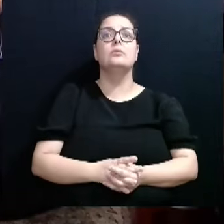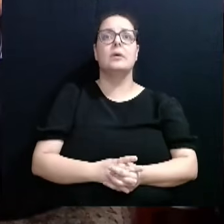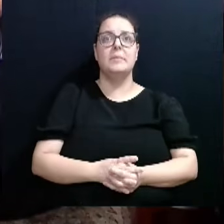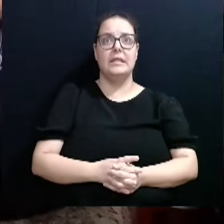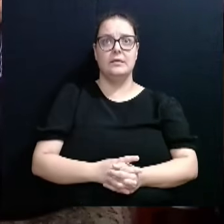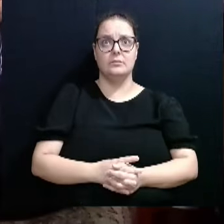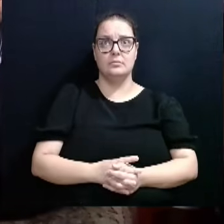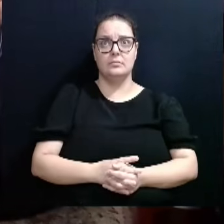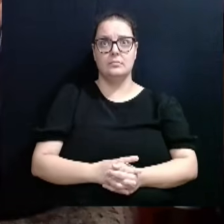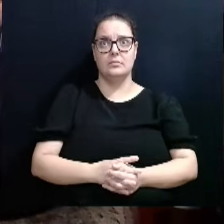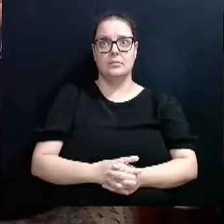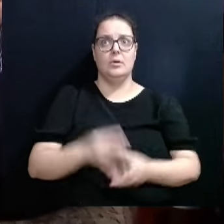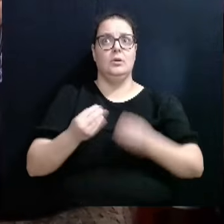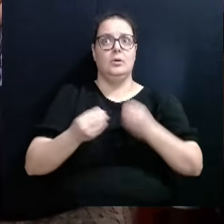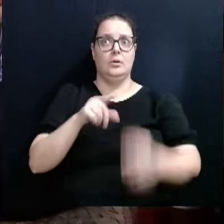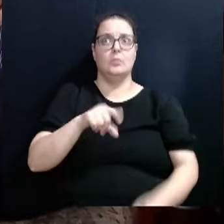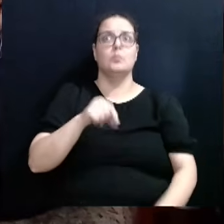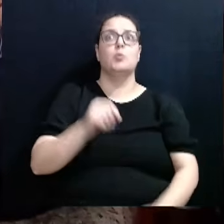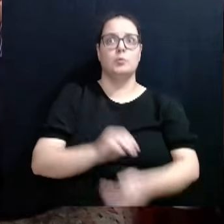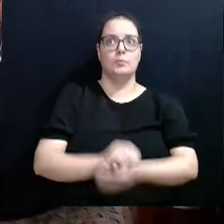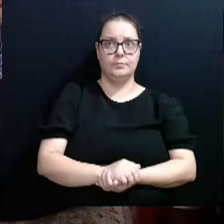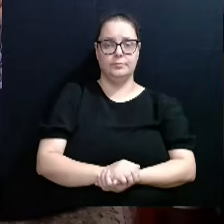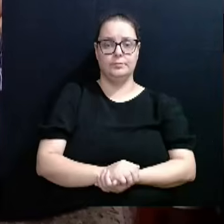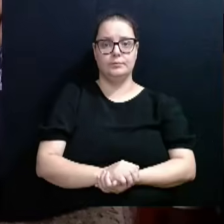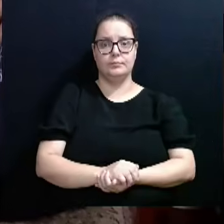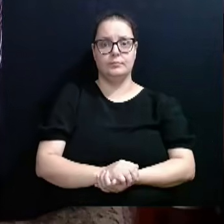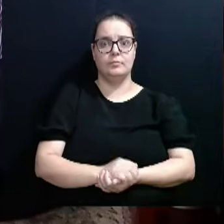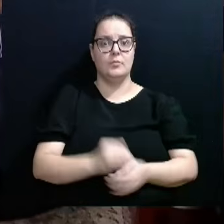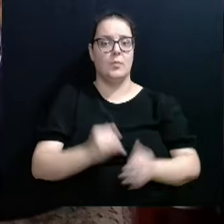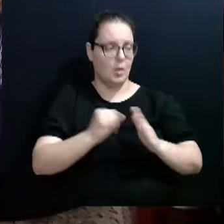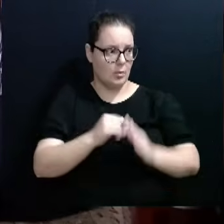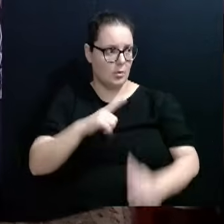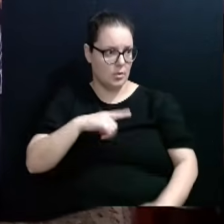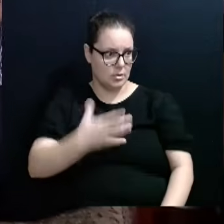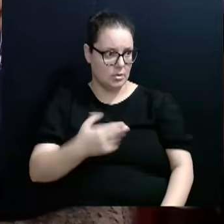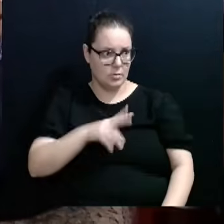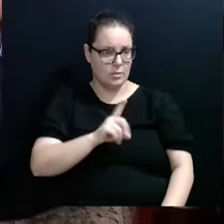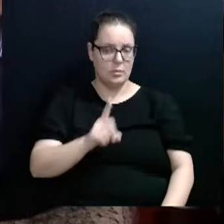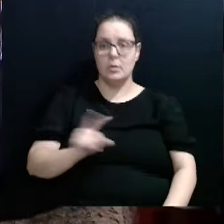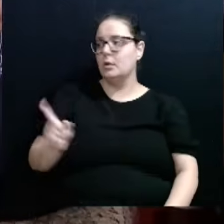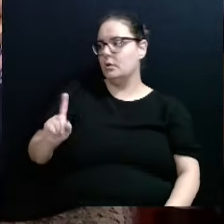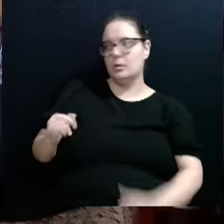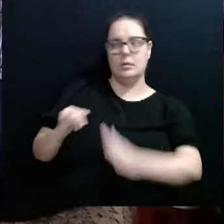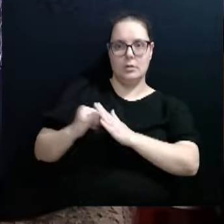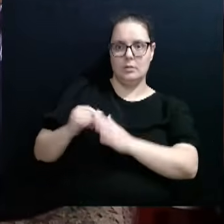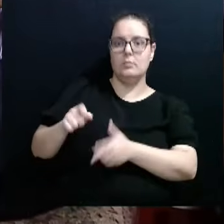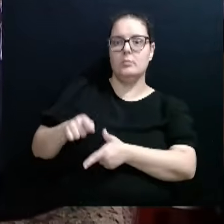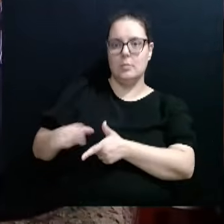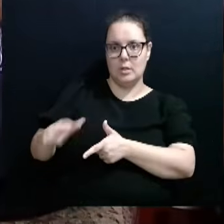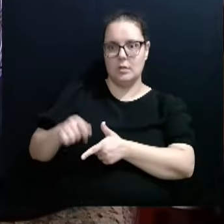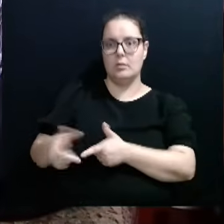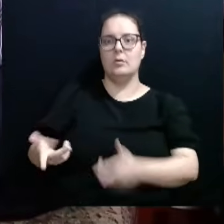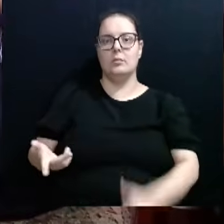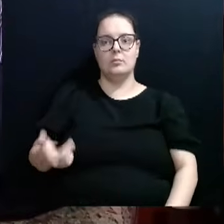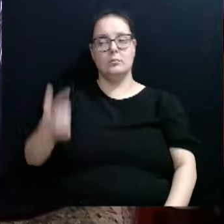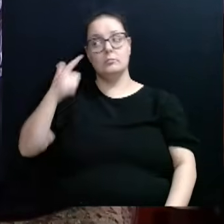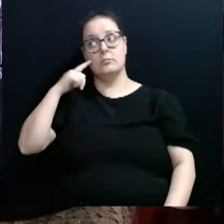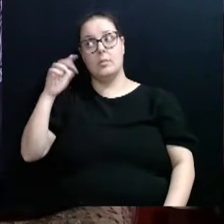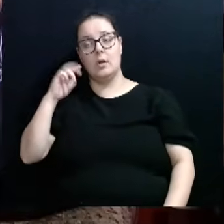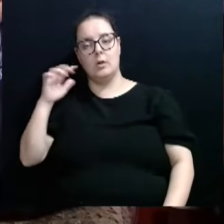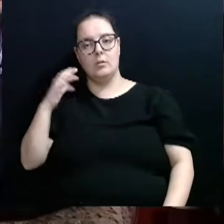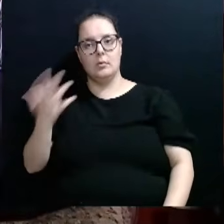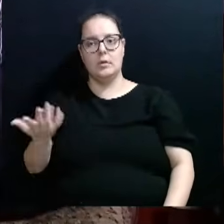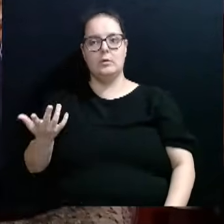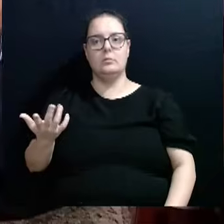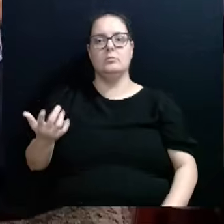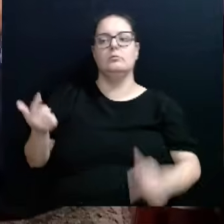escolher esse ponto? Já era um imóvel que vocês tinham ou não? Não, esse imóvel é locado. Aí a gente pensou em localização, né?